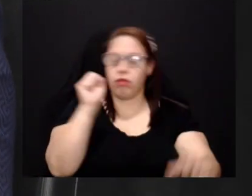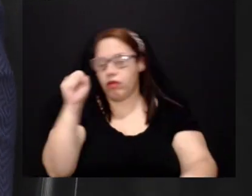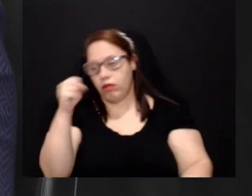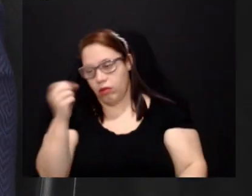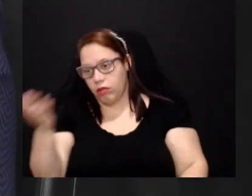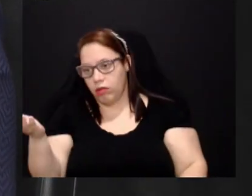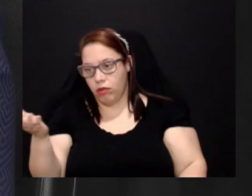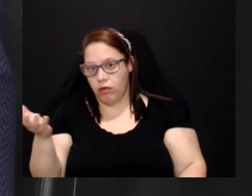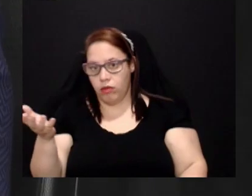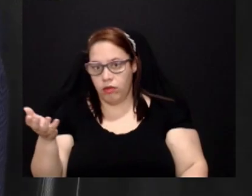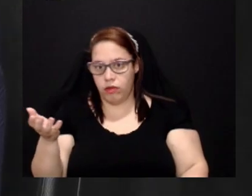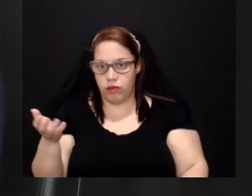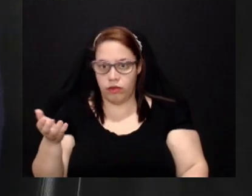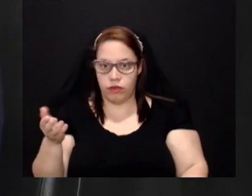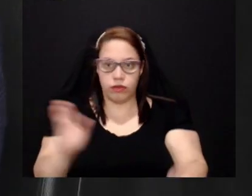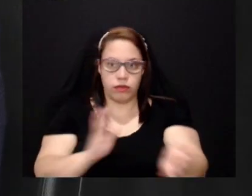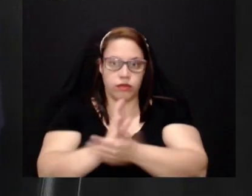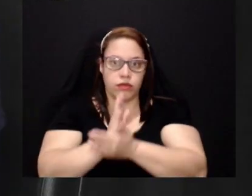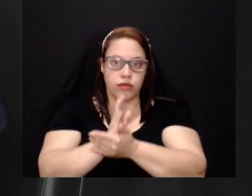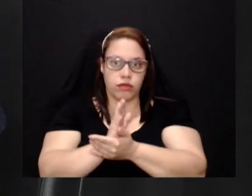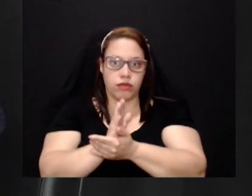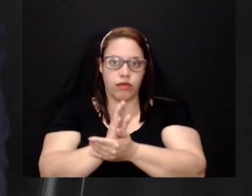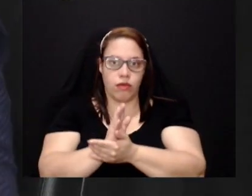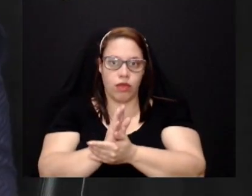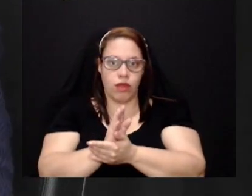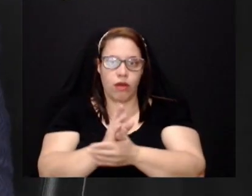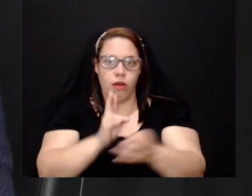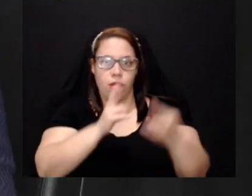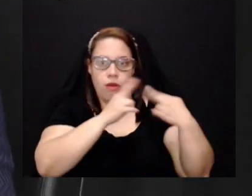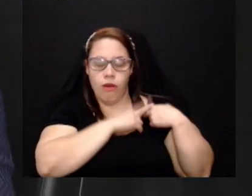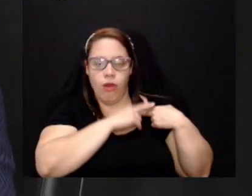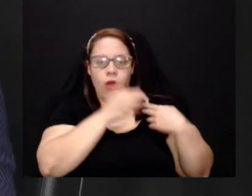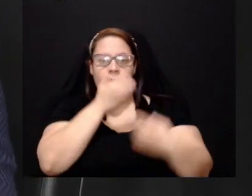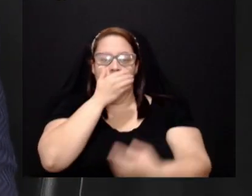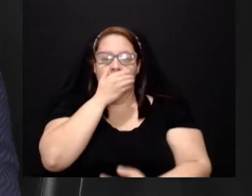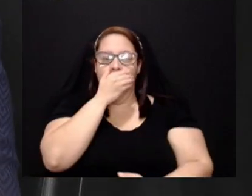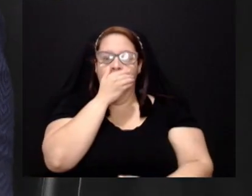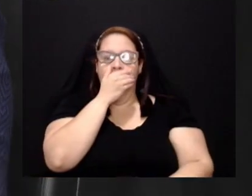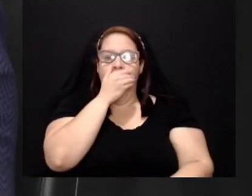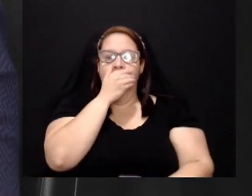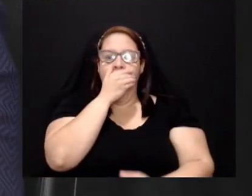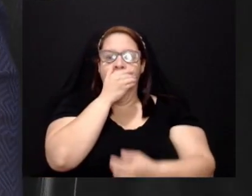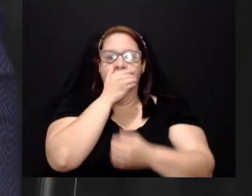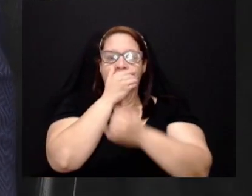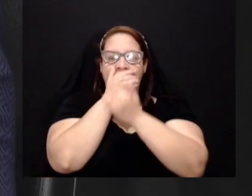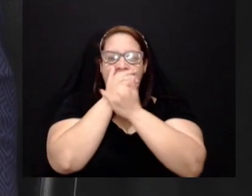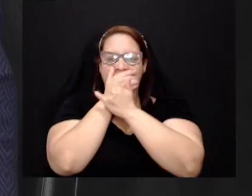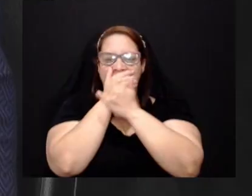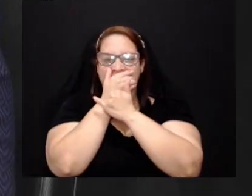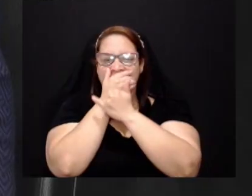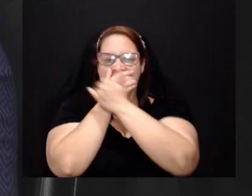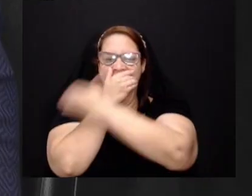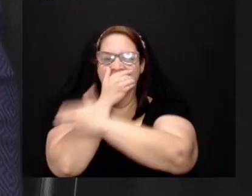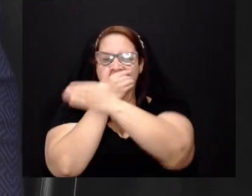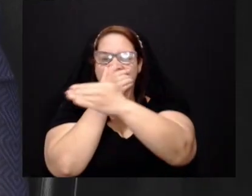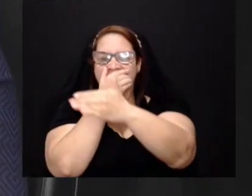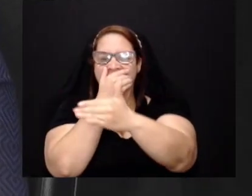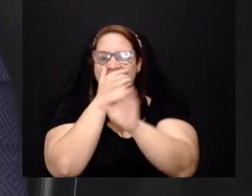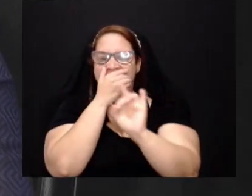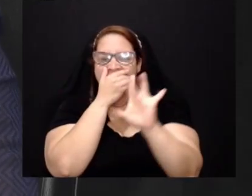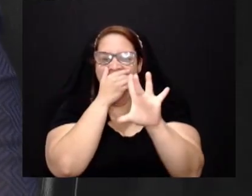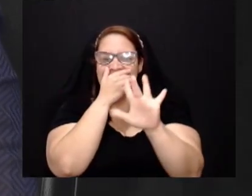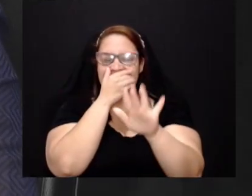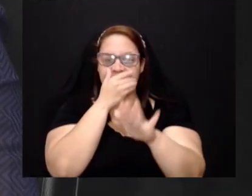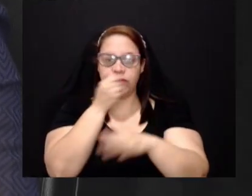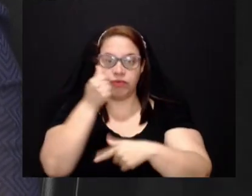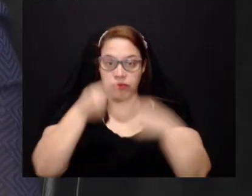gente entra também com essa responsabilidade de trazer outras pessoas com a gente, Exatamente. né? E contribuir não só para esse debate dentro